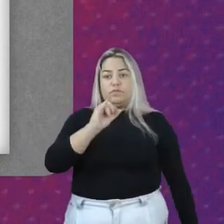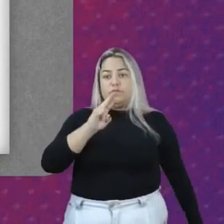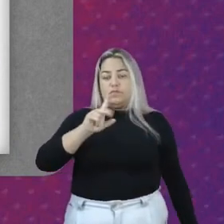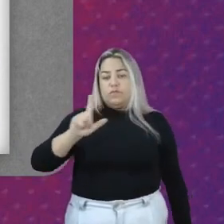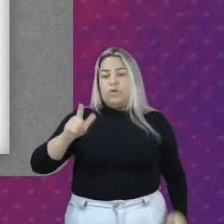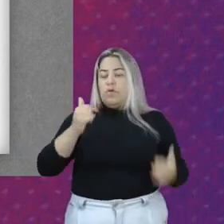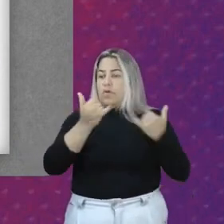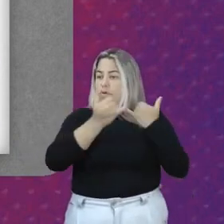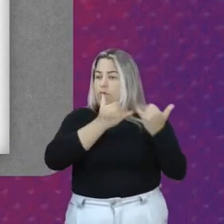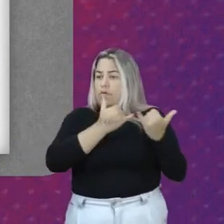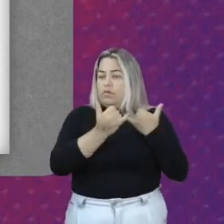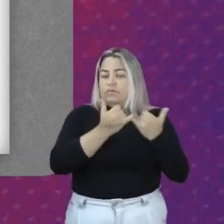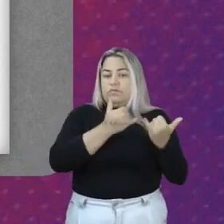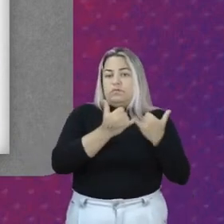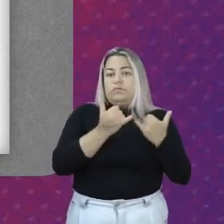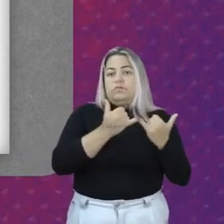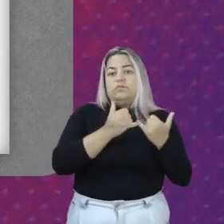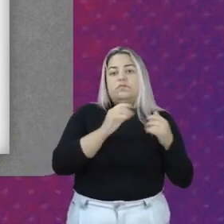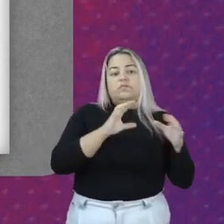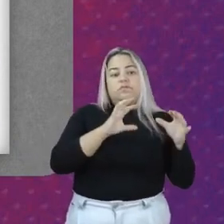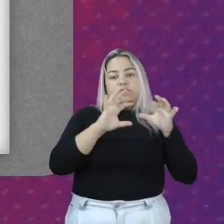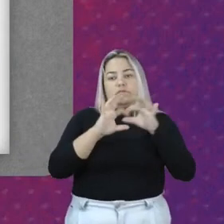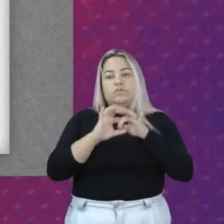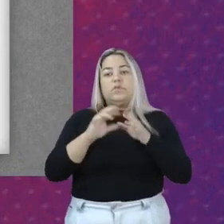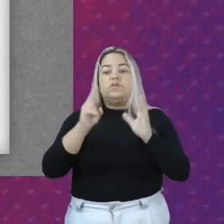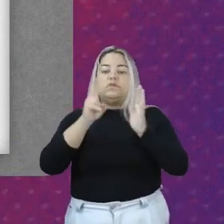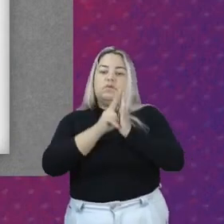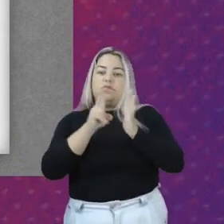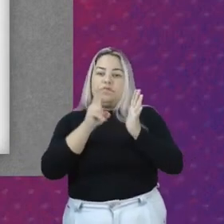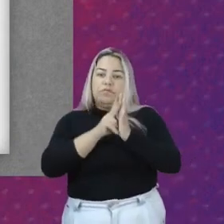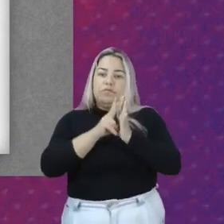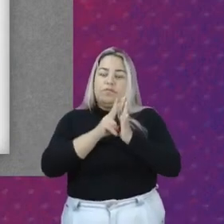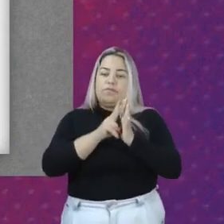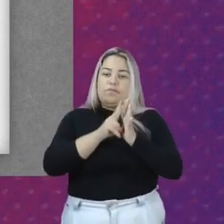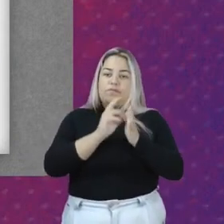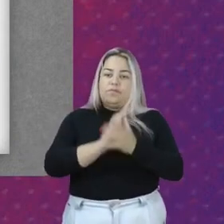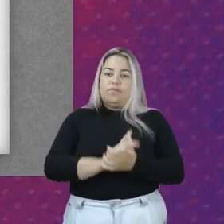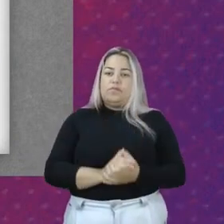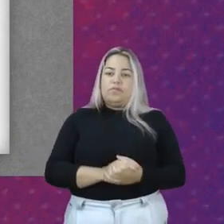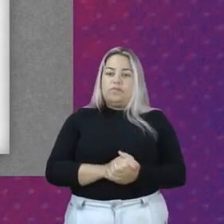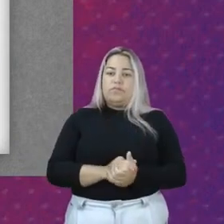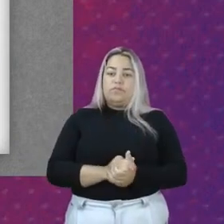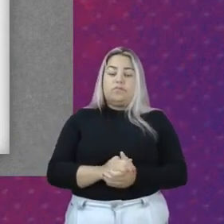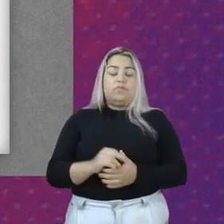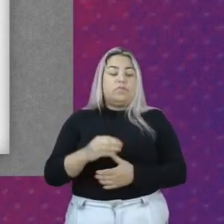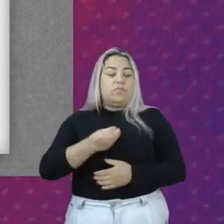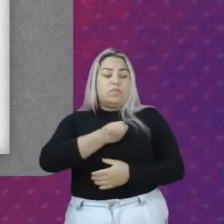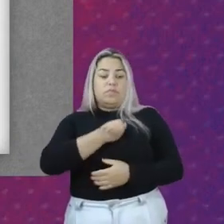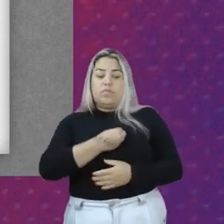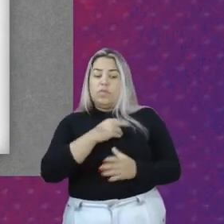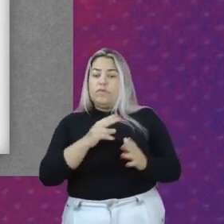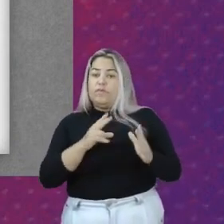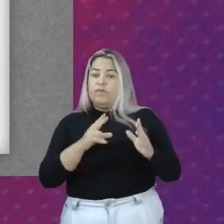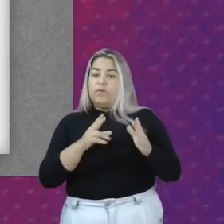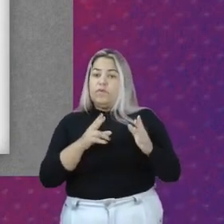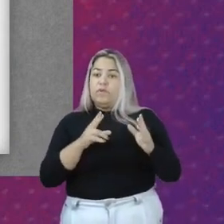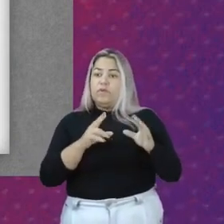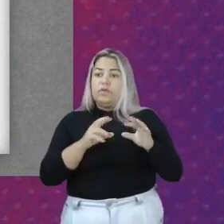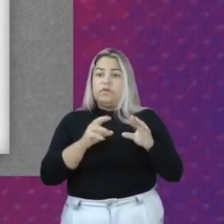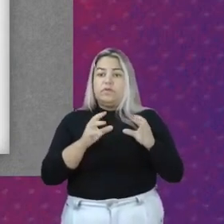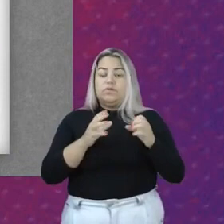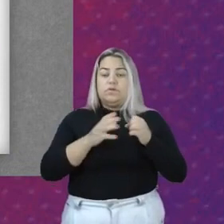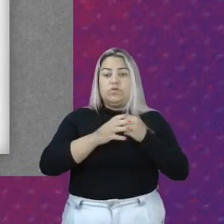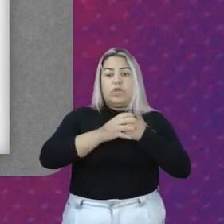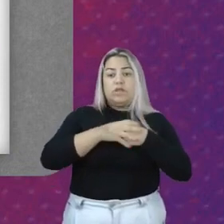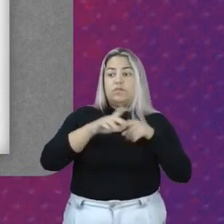comparando ela aos silvícolas, que são aqueles índios, né, que não vivem em isolamento, a gente também